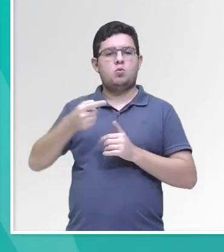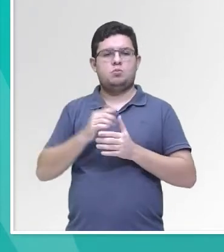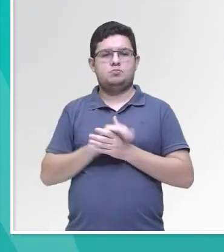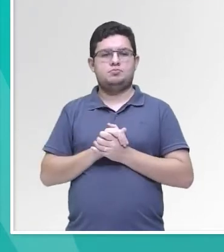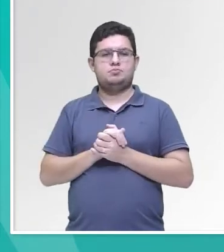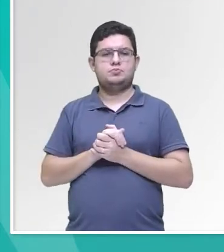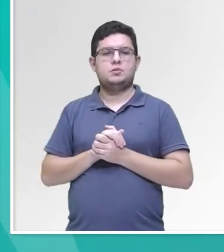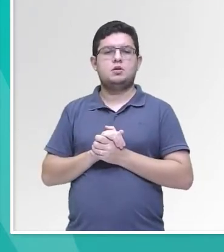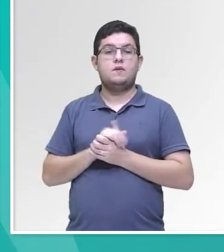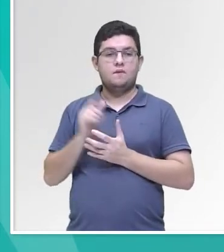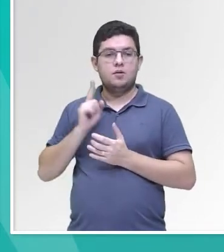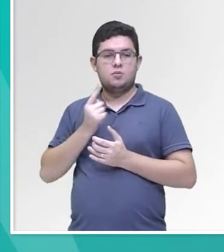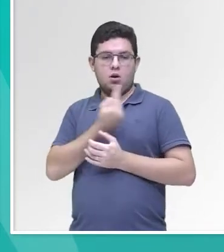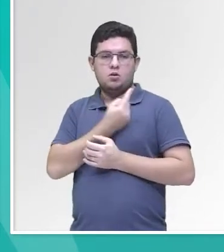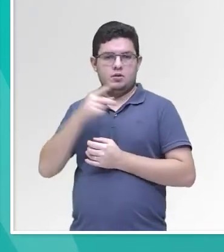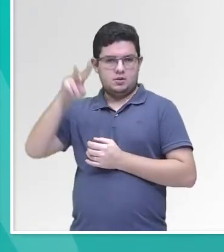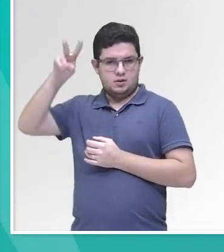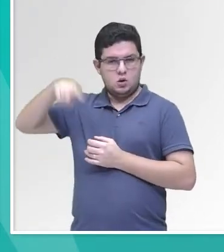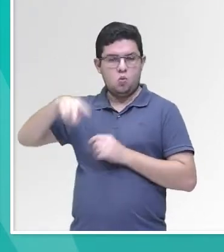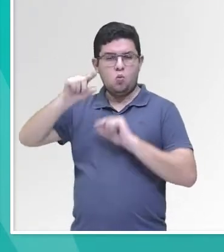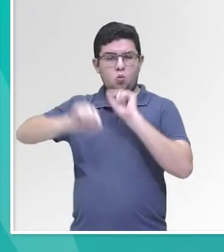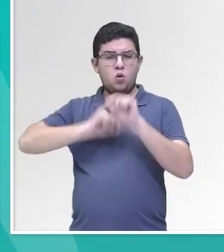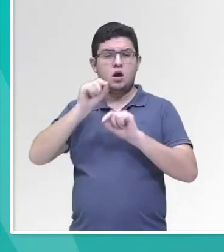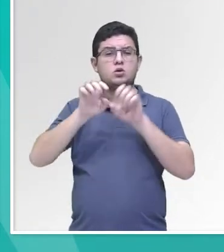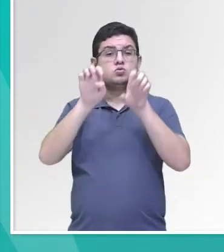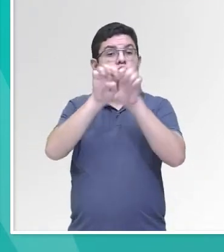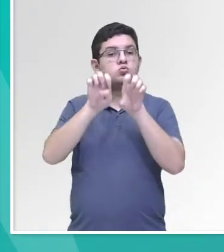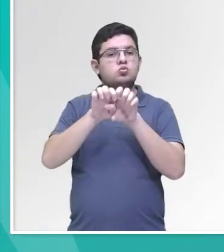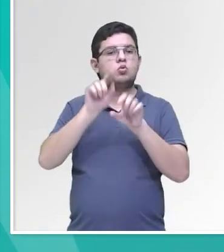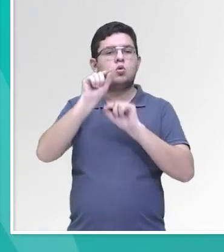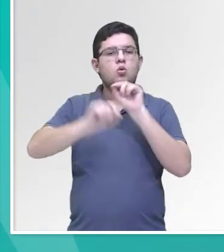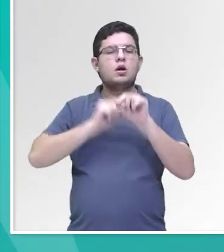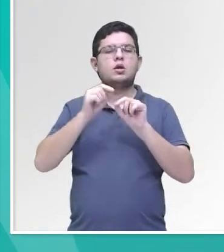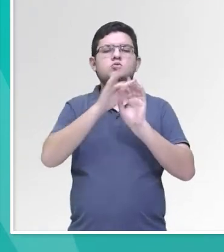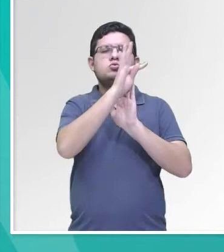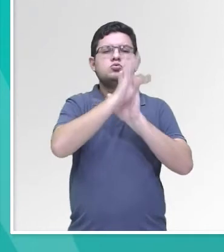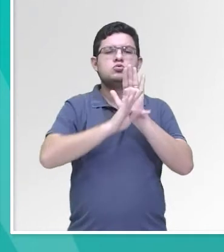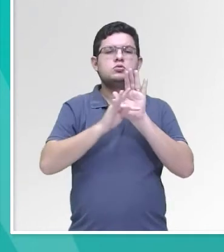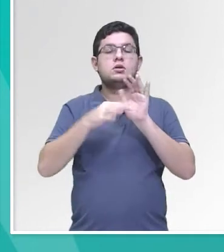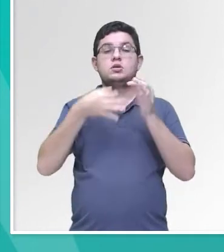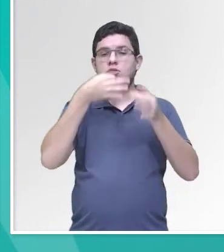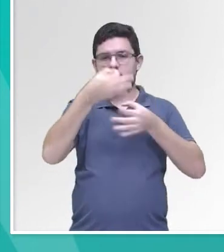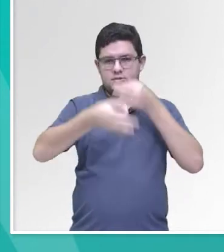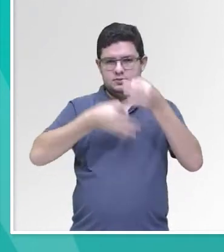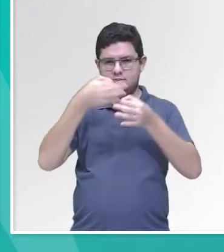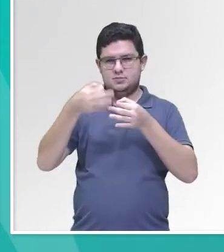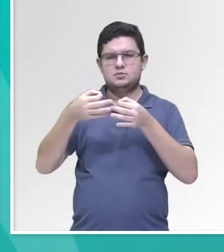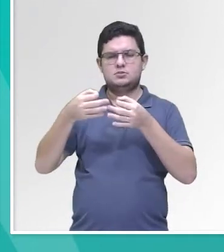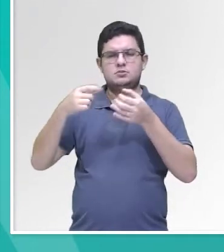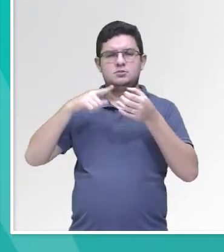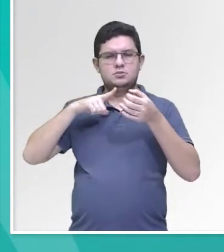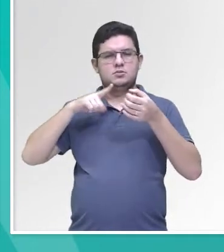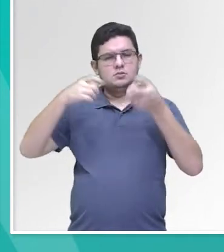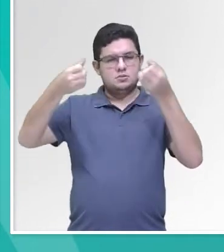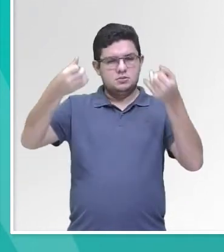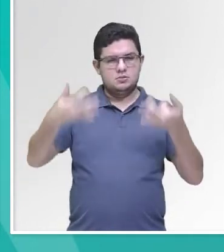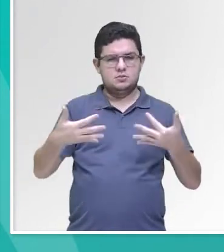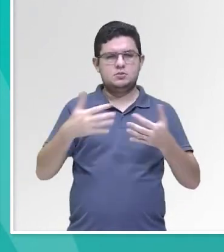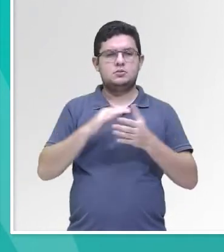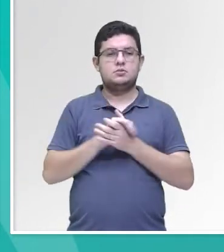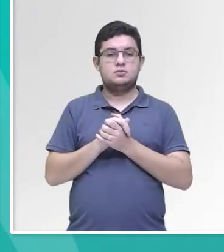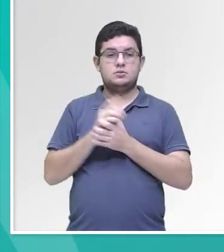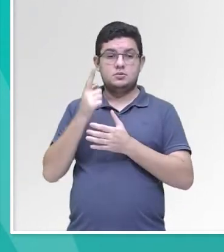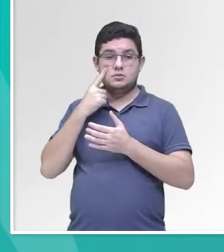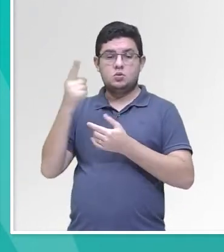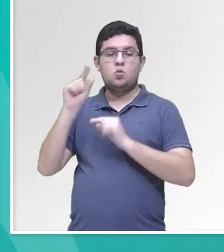a estrutura de um texto dissertativo argumentativo, que é a estrutura que vocês vão começar a seguir, é justamente essa daí, a